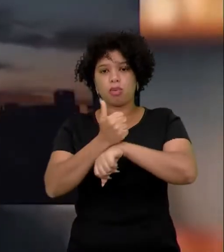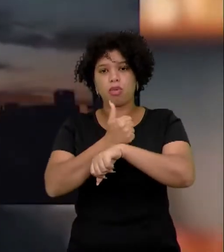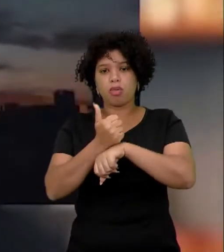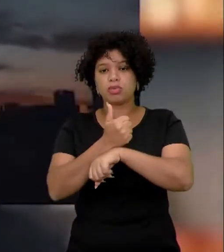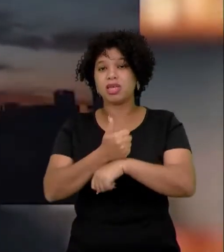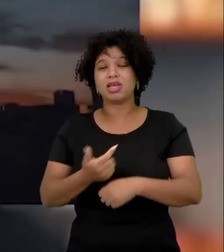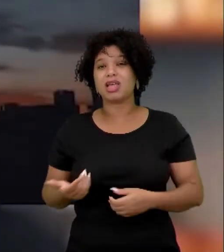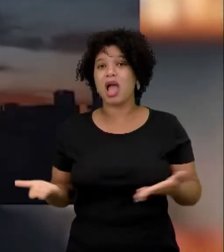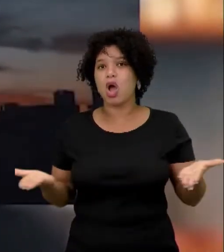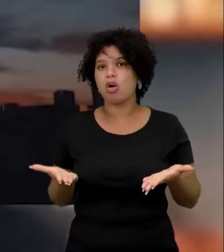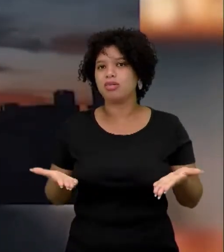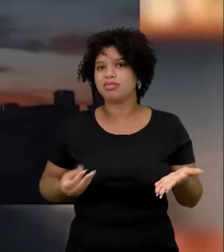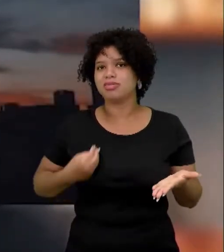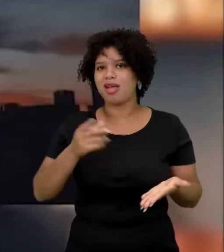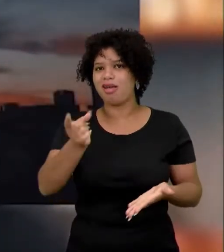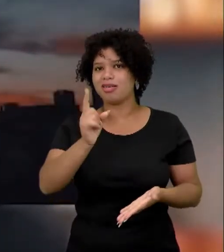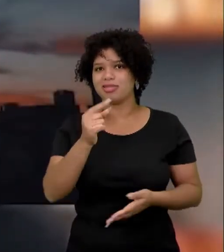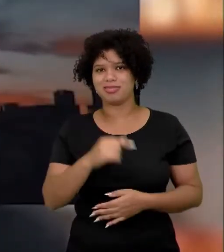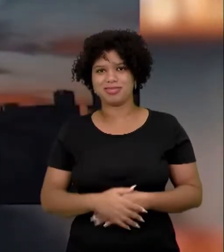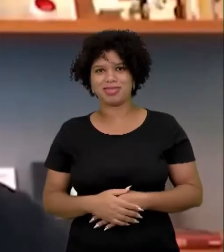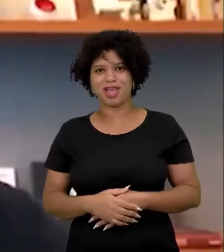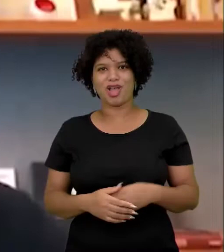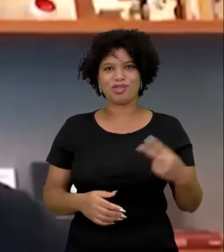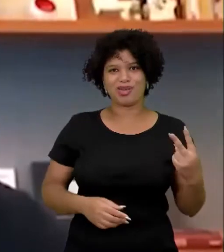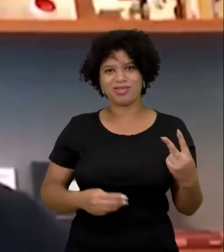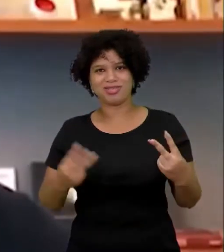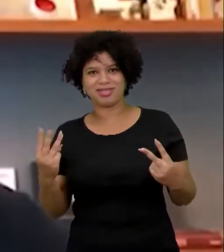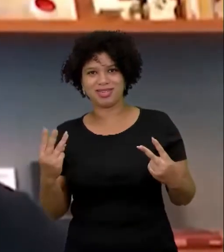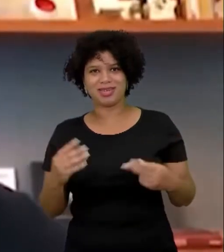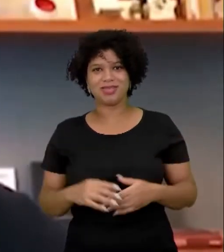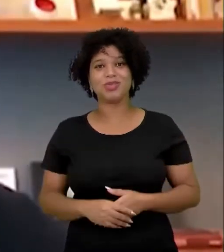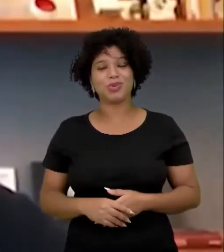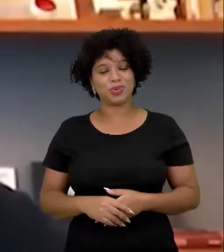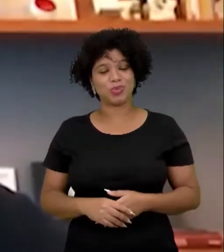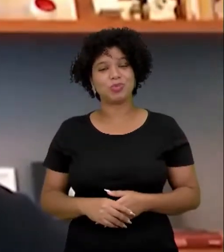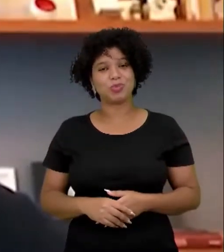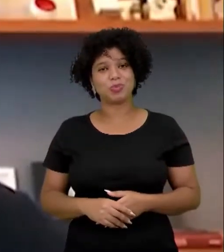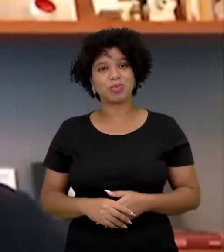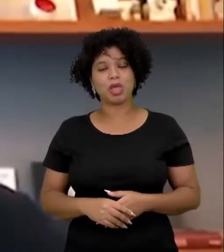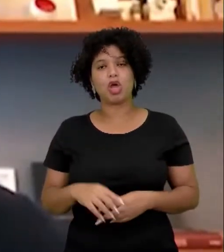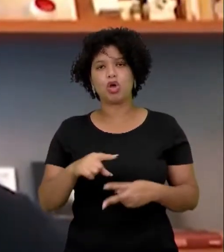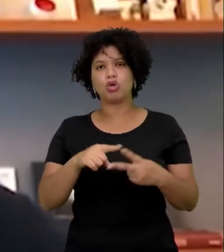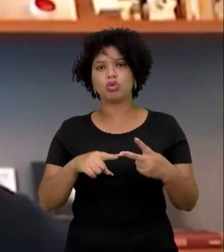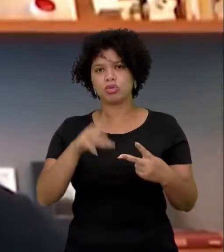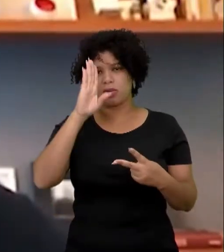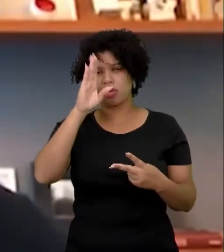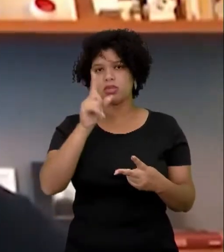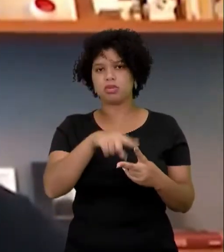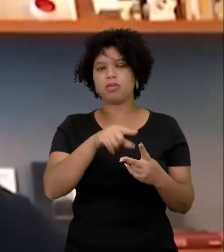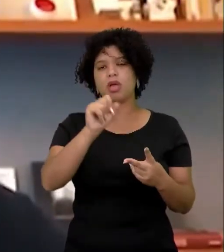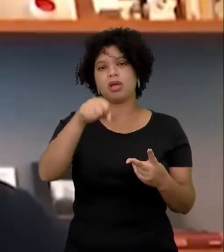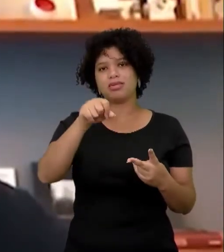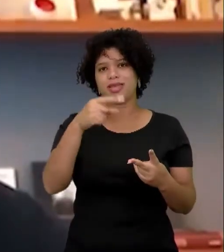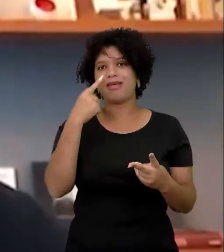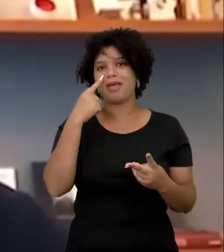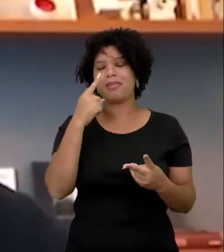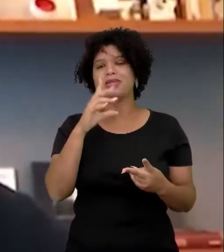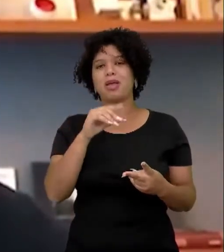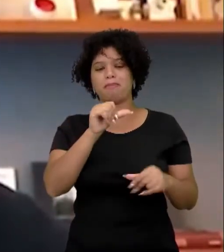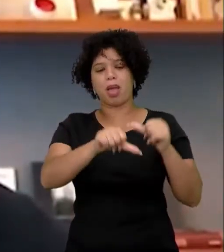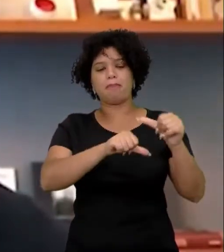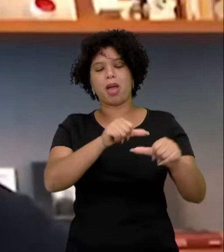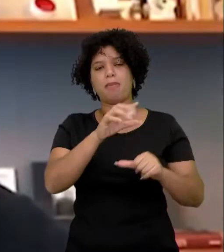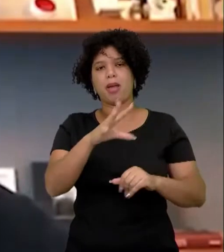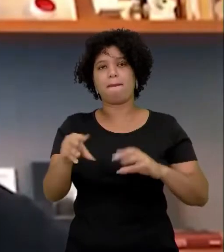hoje não existem. 2 em 3. Então é para deixar claro 2 aspectos. O primeiro, sim, haverá muita destruição.